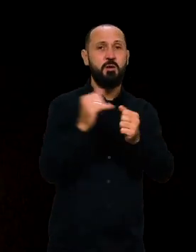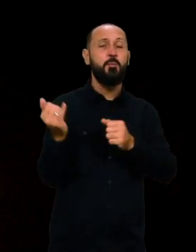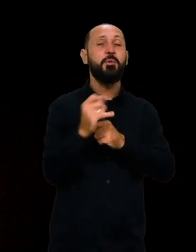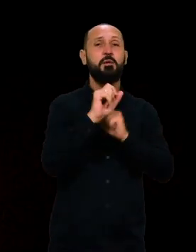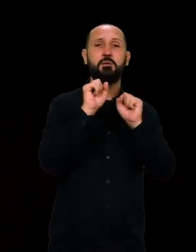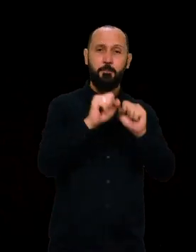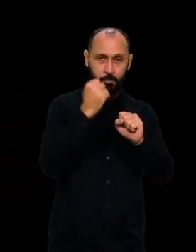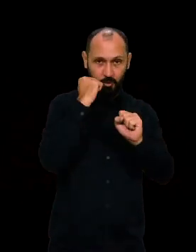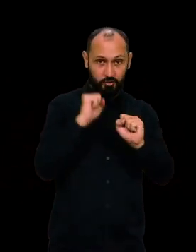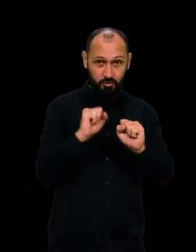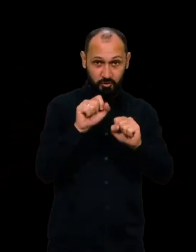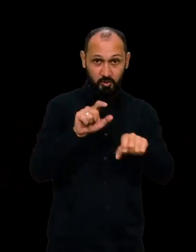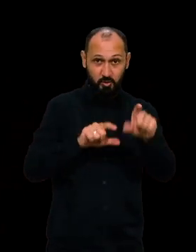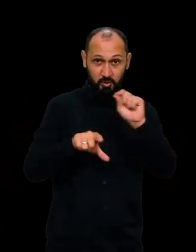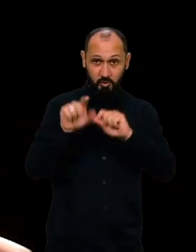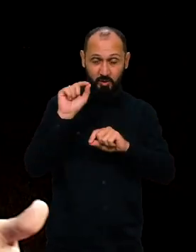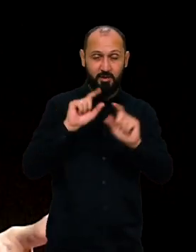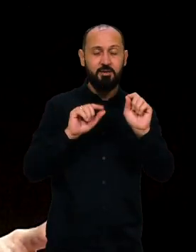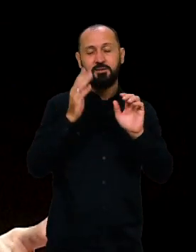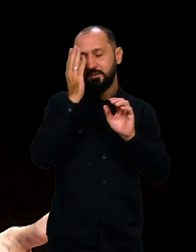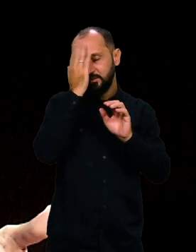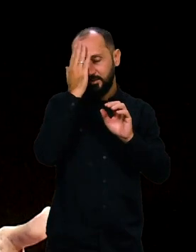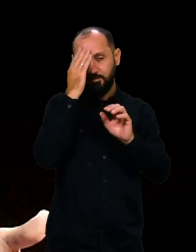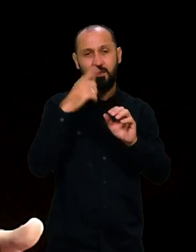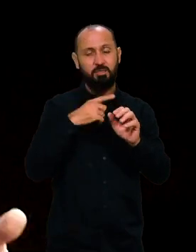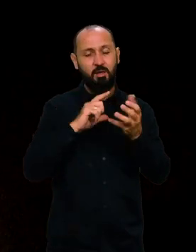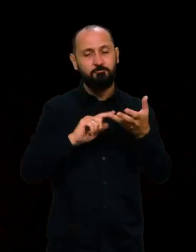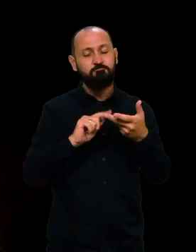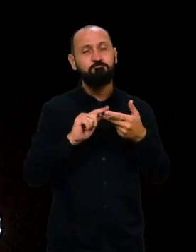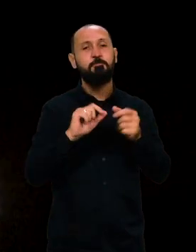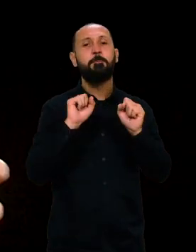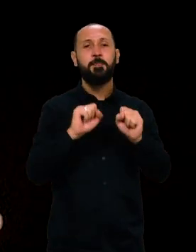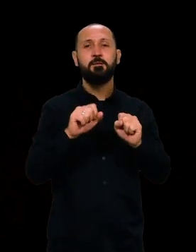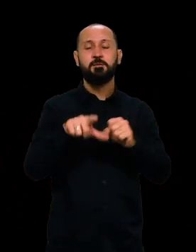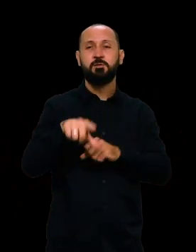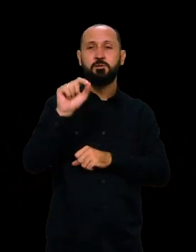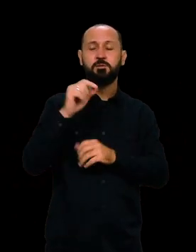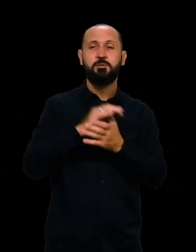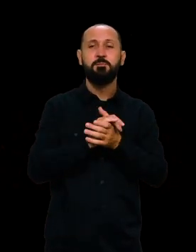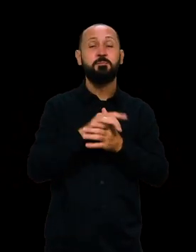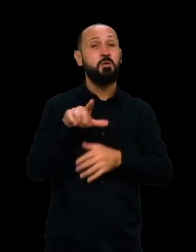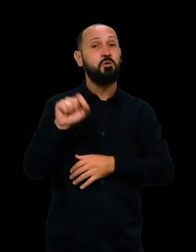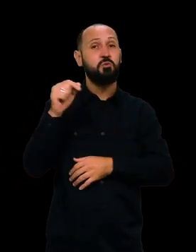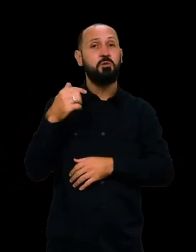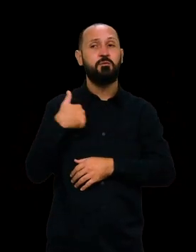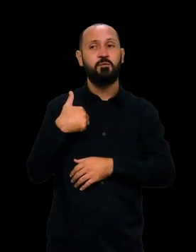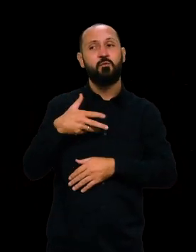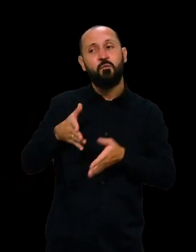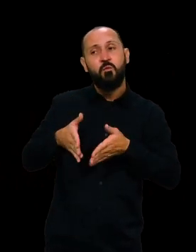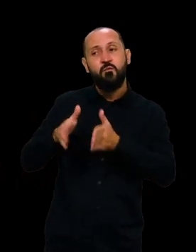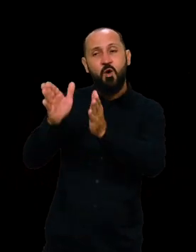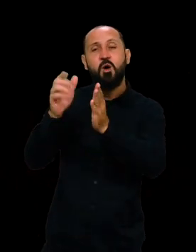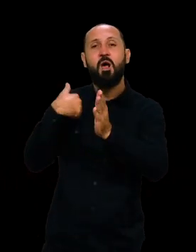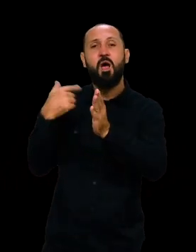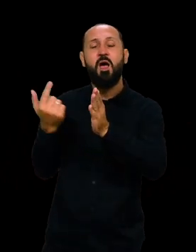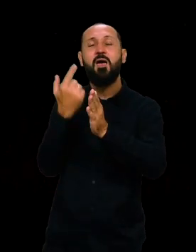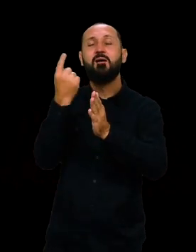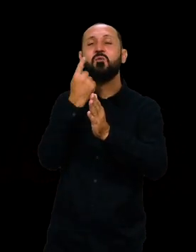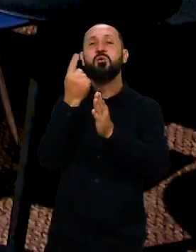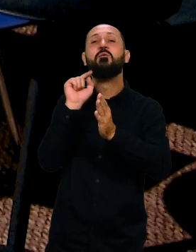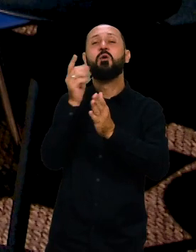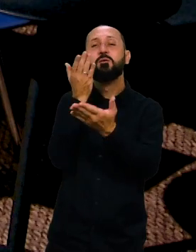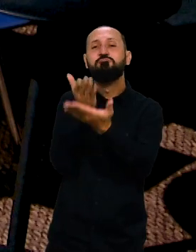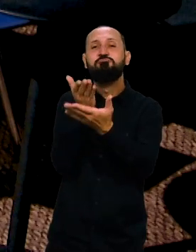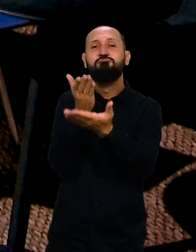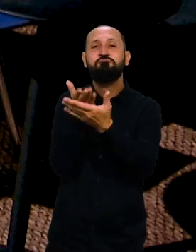seguir por aquele caminho. Outra coisa importante, você pode escolher. Mesmo você sabendo que existe, você tem essas escolhas. Minha escolha de vida foi estudar.